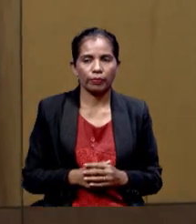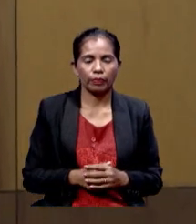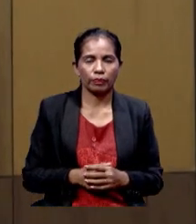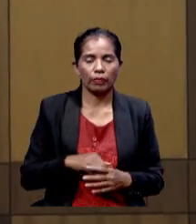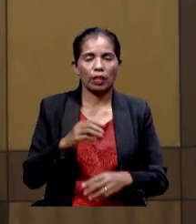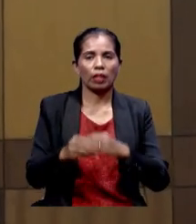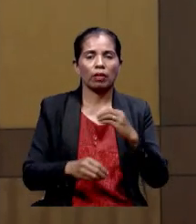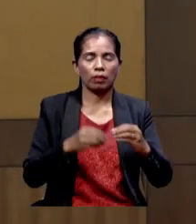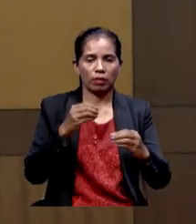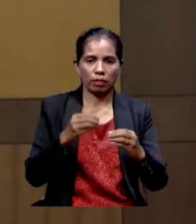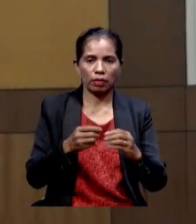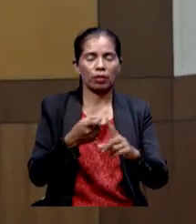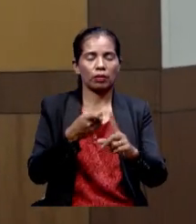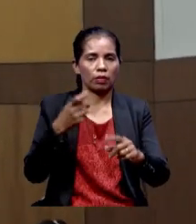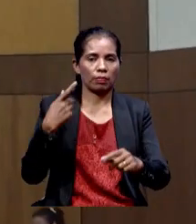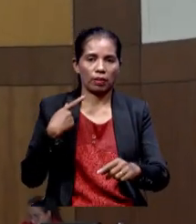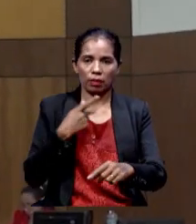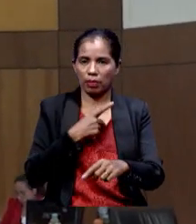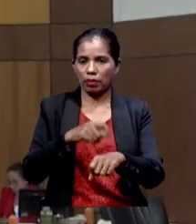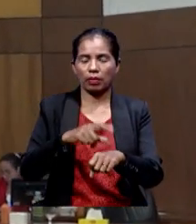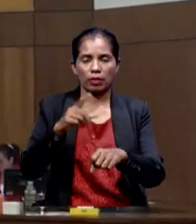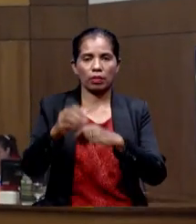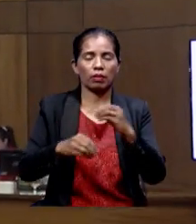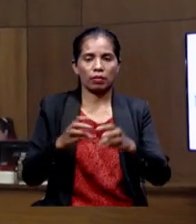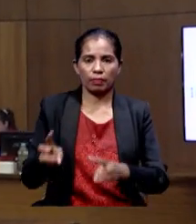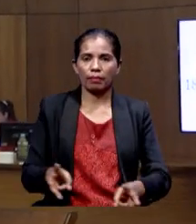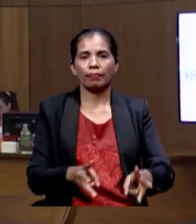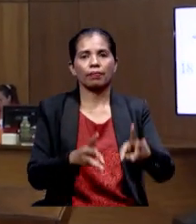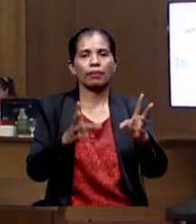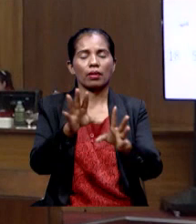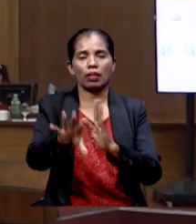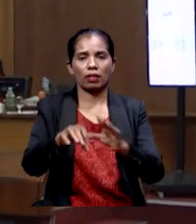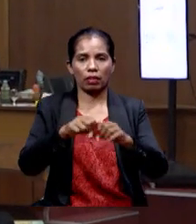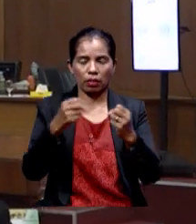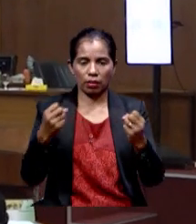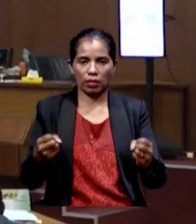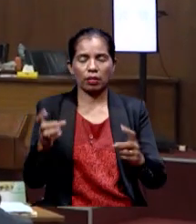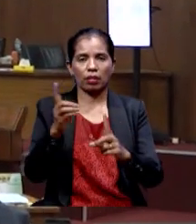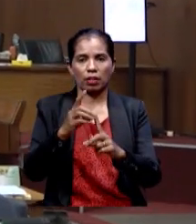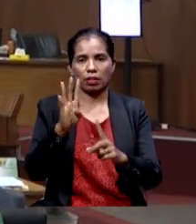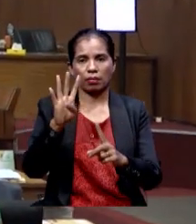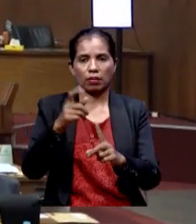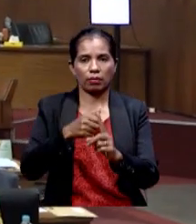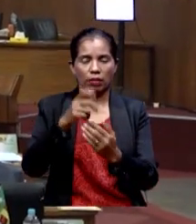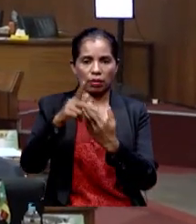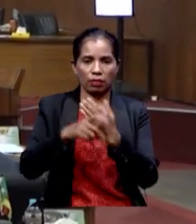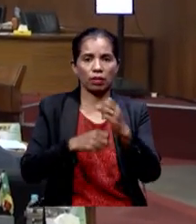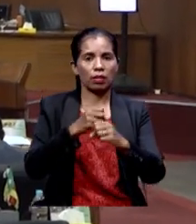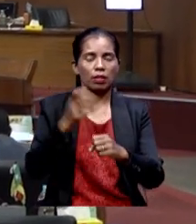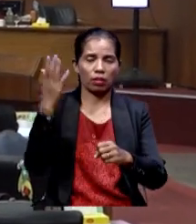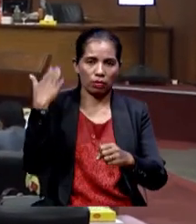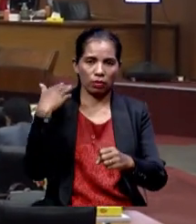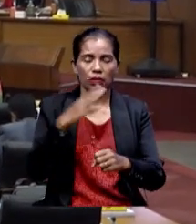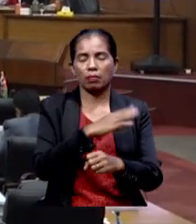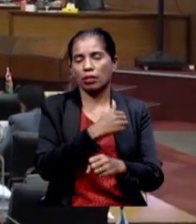Relaciona rolamentação com o Parlamento Nacional, com a estrada nebe retan estragos, e a loron hat fulan abril tinan koto, mebe